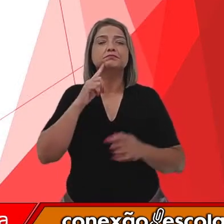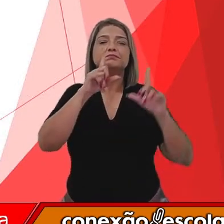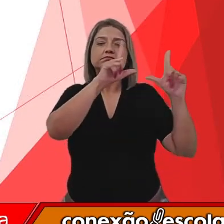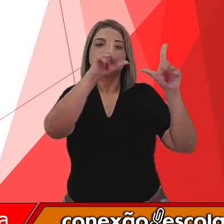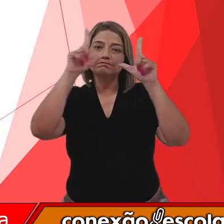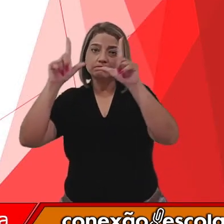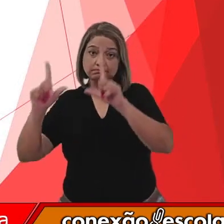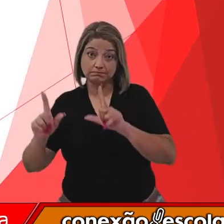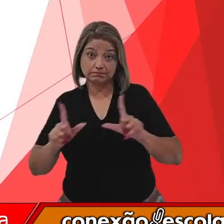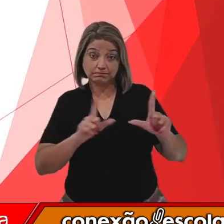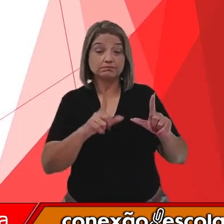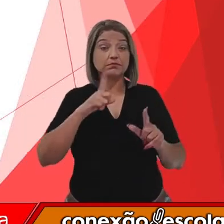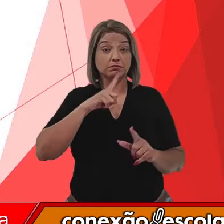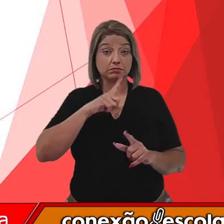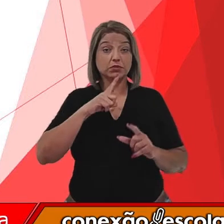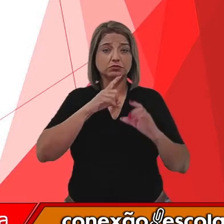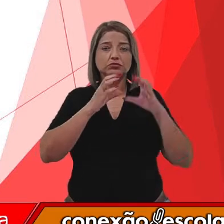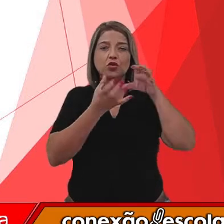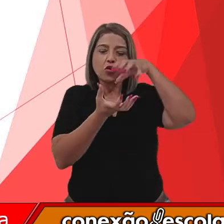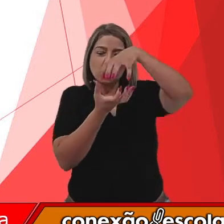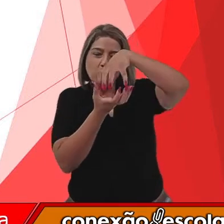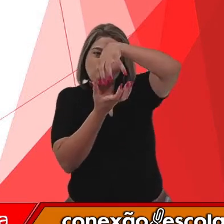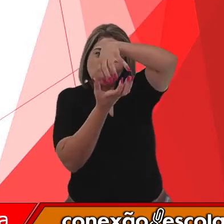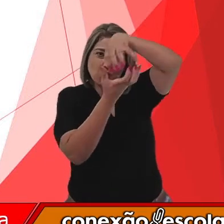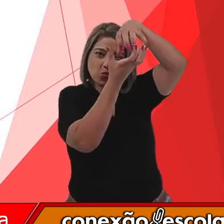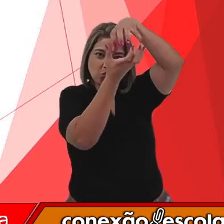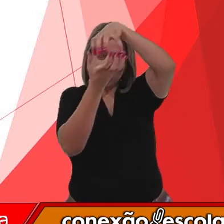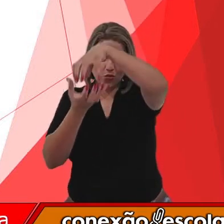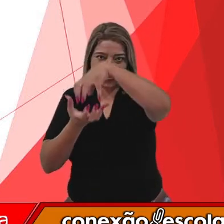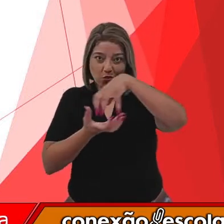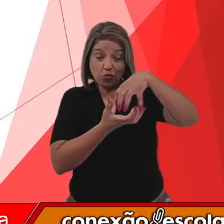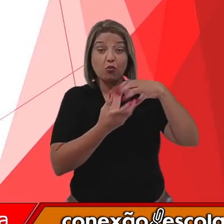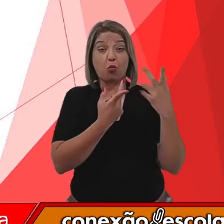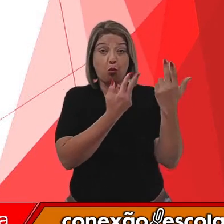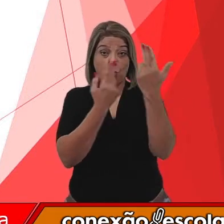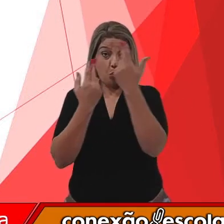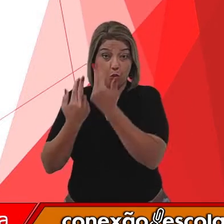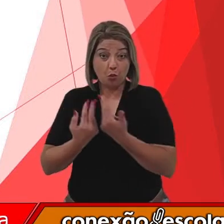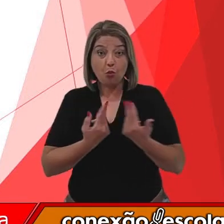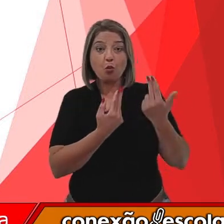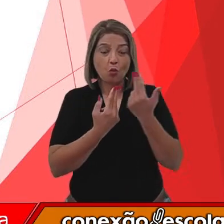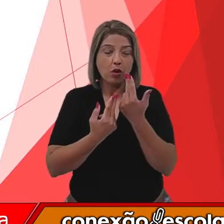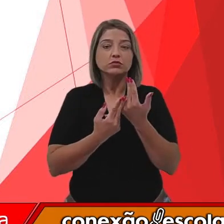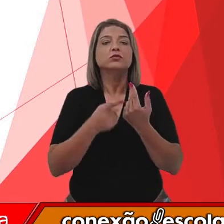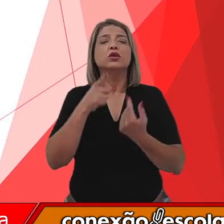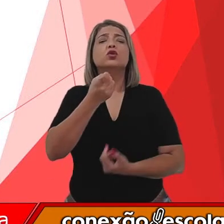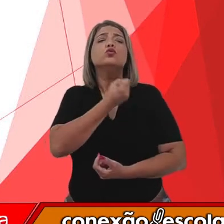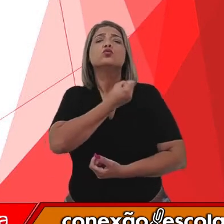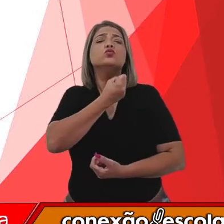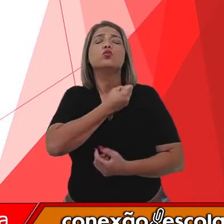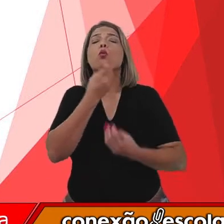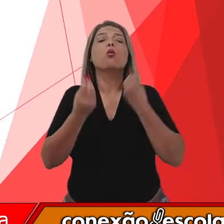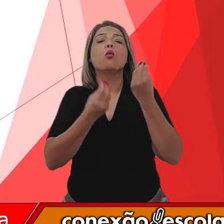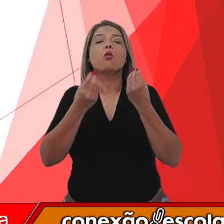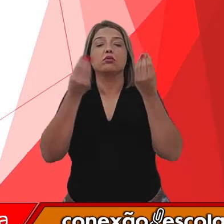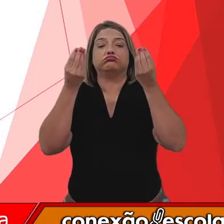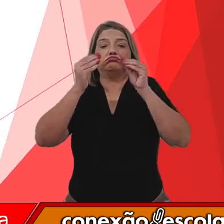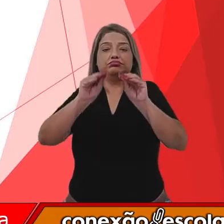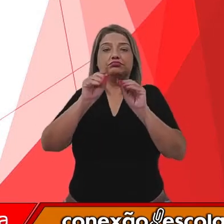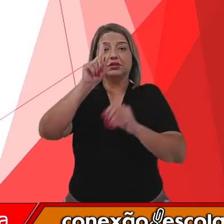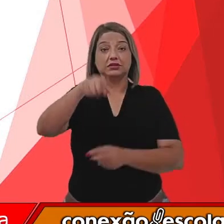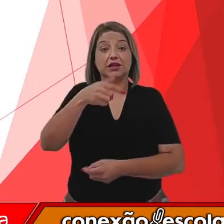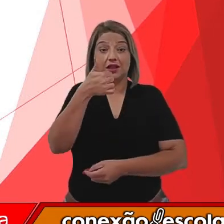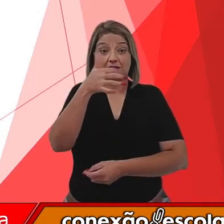são formadas por cubinhos de mesmo tamanho. Escreva a fração decimal correspondente a cada parte